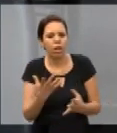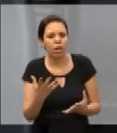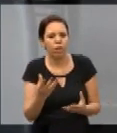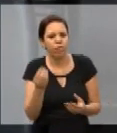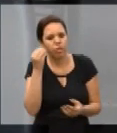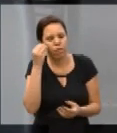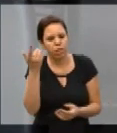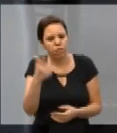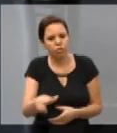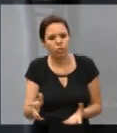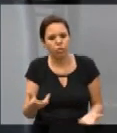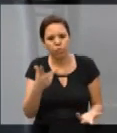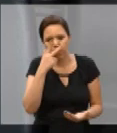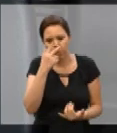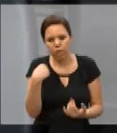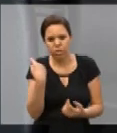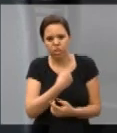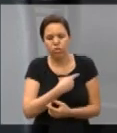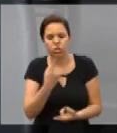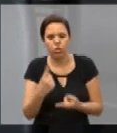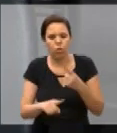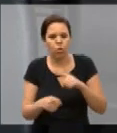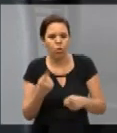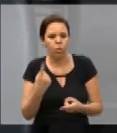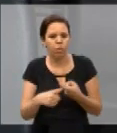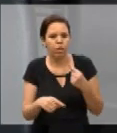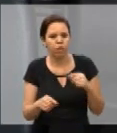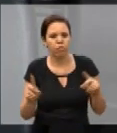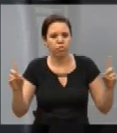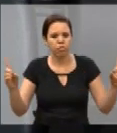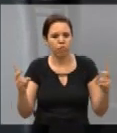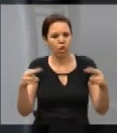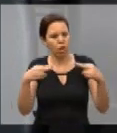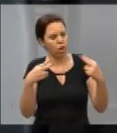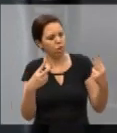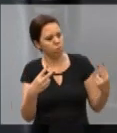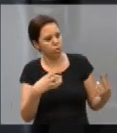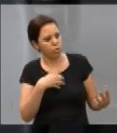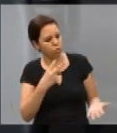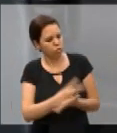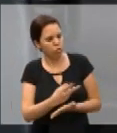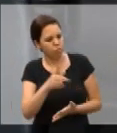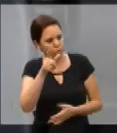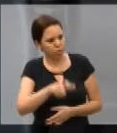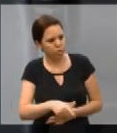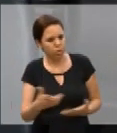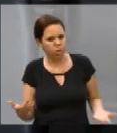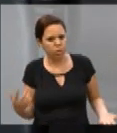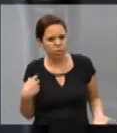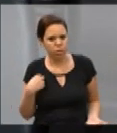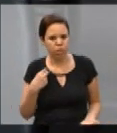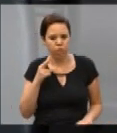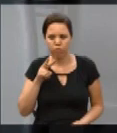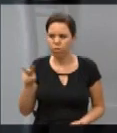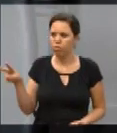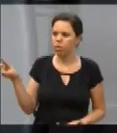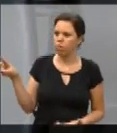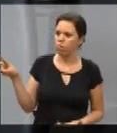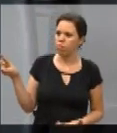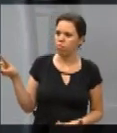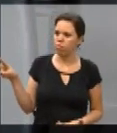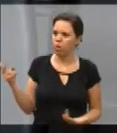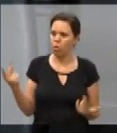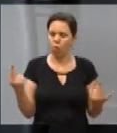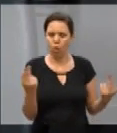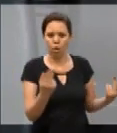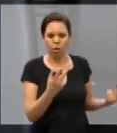ter que fazer de novo, porque parece que a gente combinou, porque a gente olha do mesmo jeito para a pessoa, aí a gente vira para o mesmo lado, mas tudo